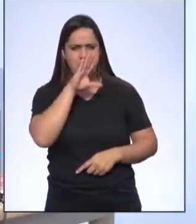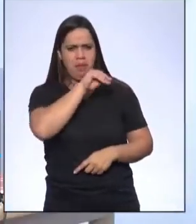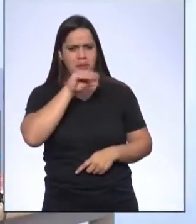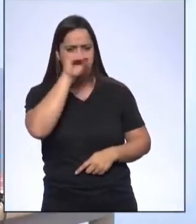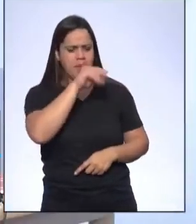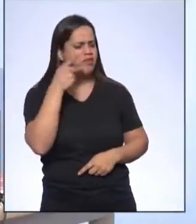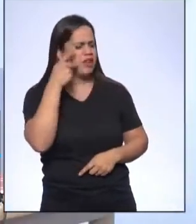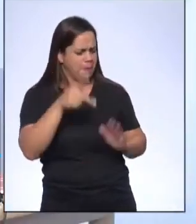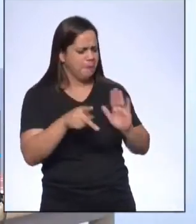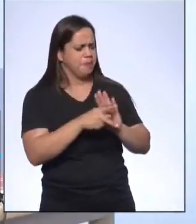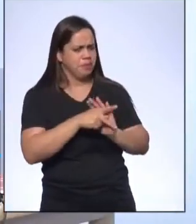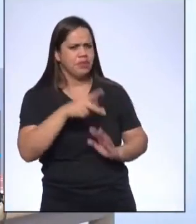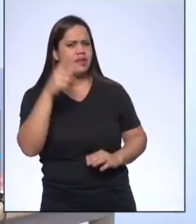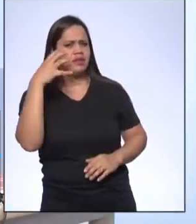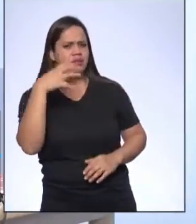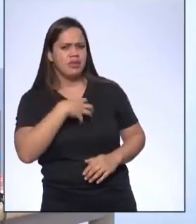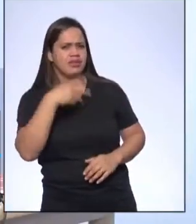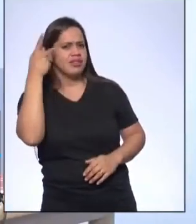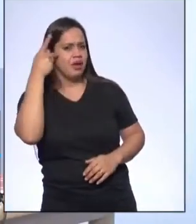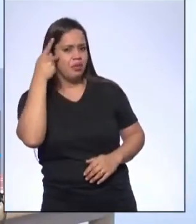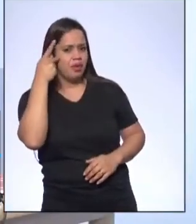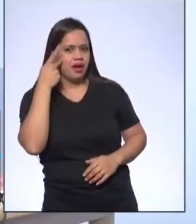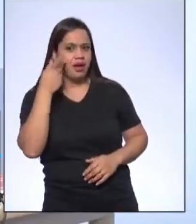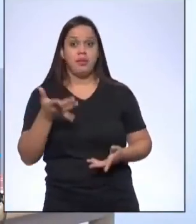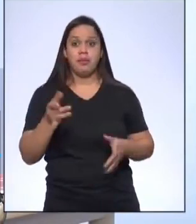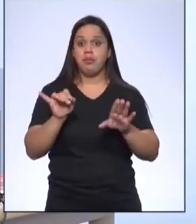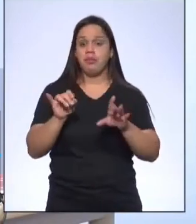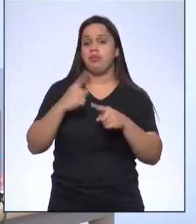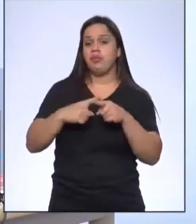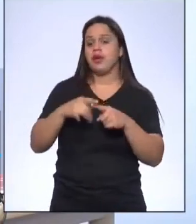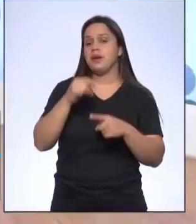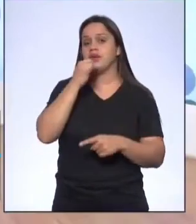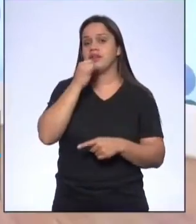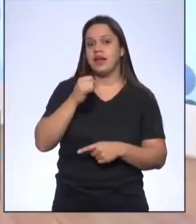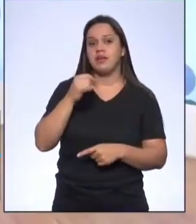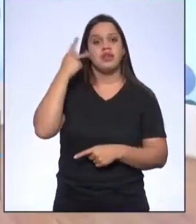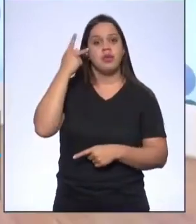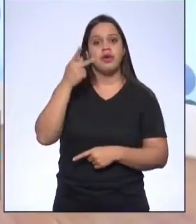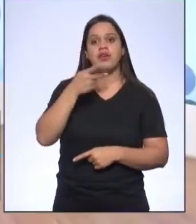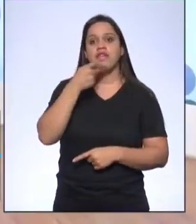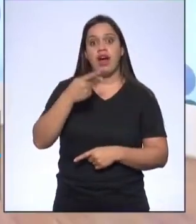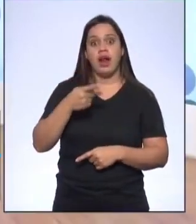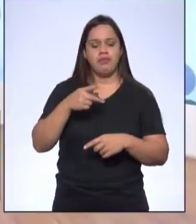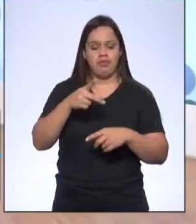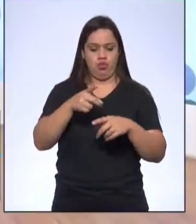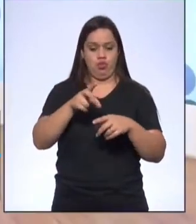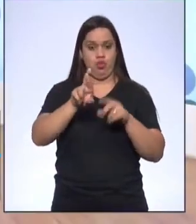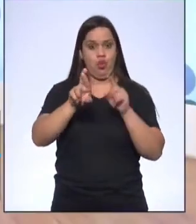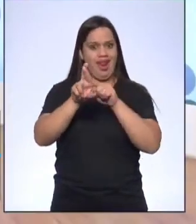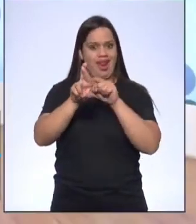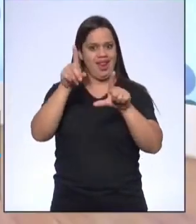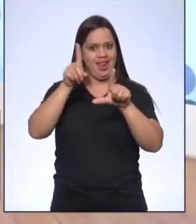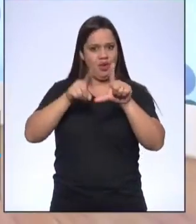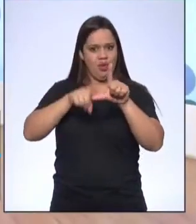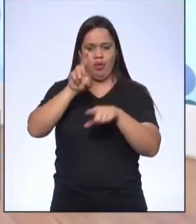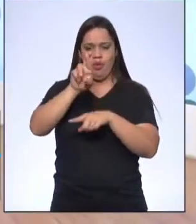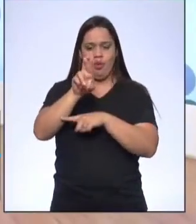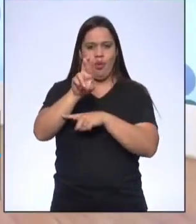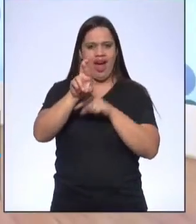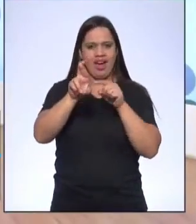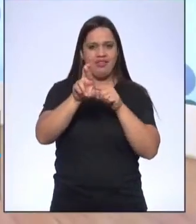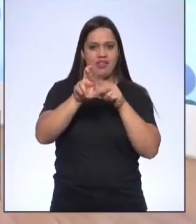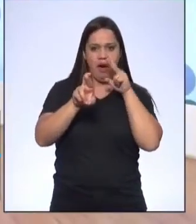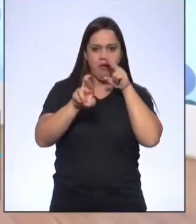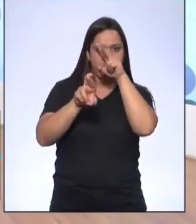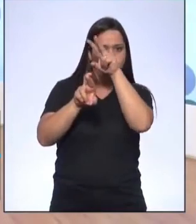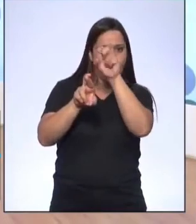Eles brincam. O paulista fala, e aí, firmeza? Parece, não, e a gente parece que fala porta, né? O R vai virando. Embora muita